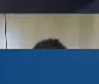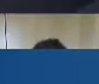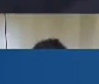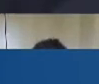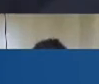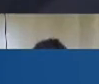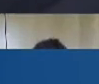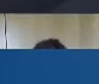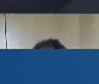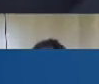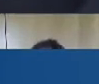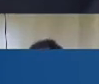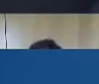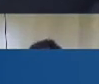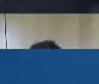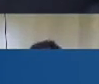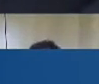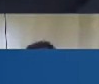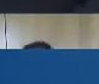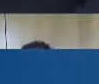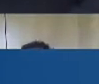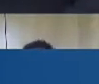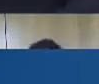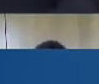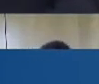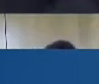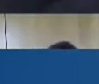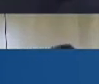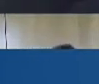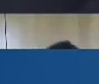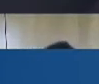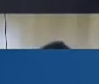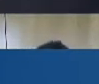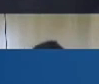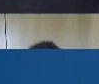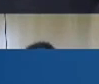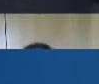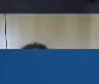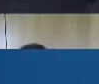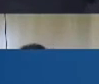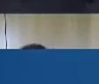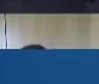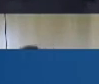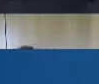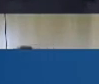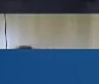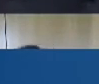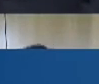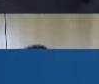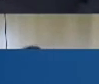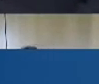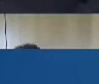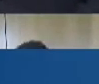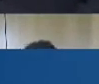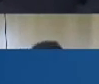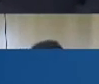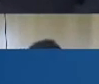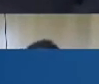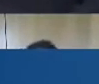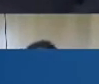ocorrido hoje no Rio de Janeiro, com cumprimento do mandado de prisão e 7 mandados de busca e apreensão. Em